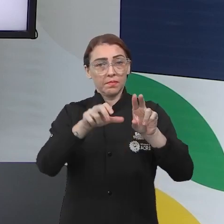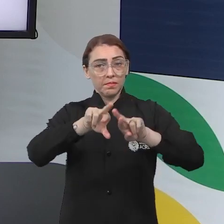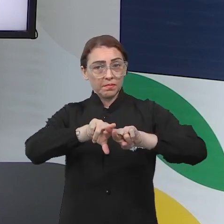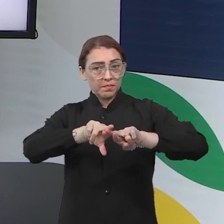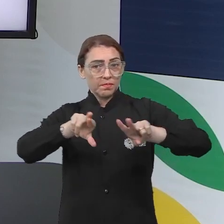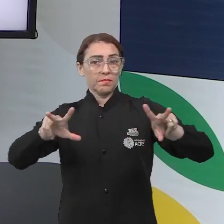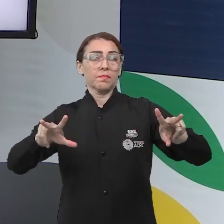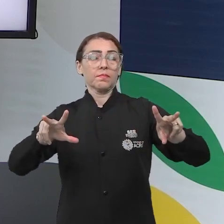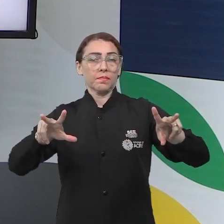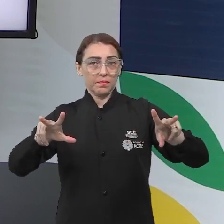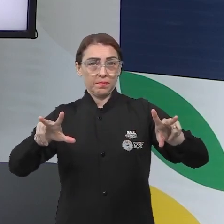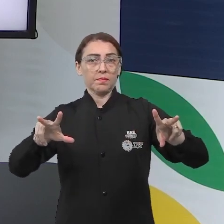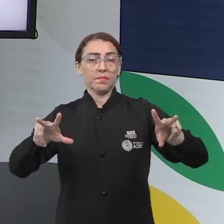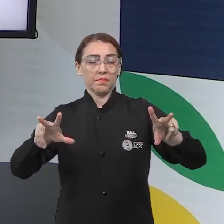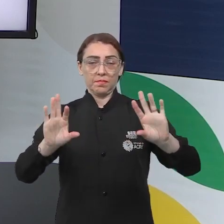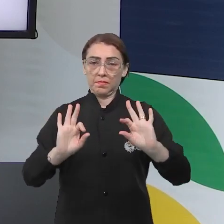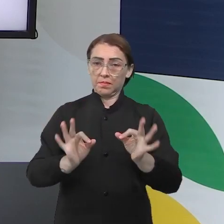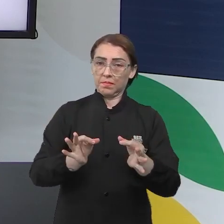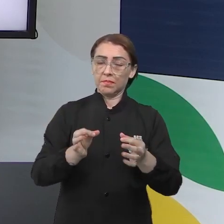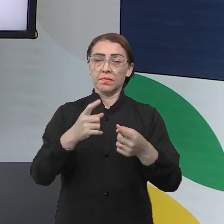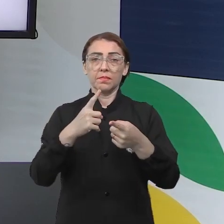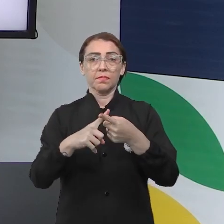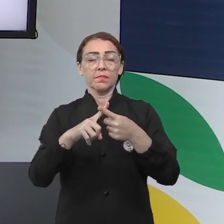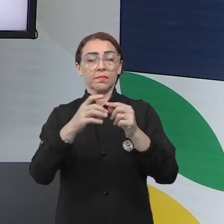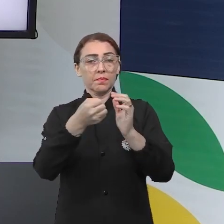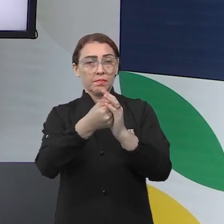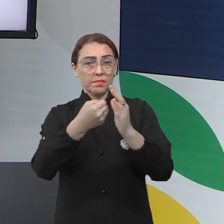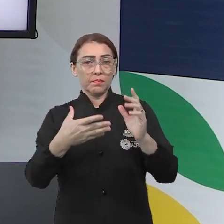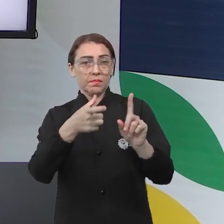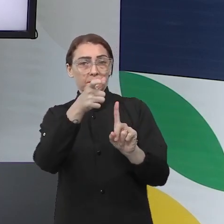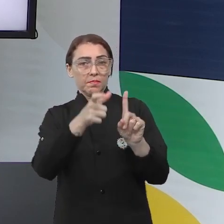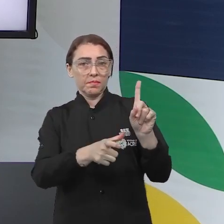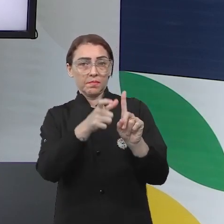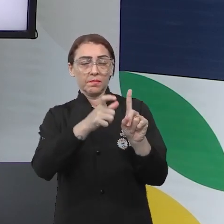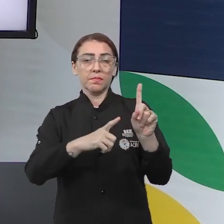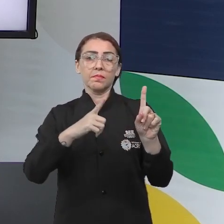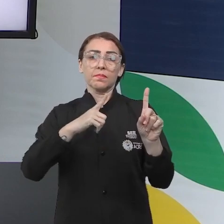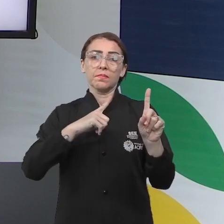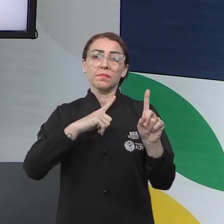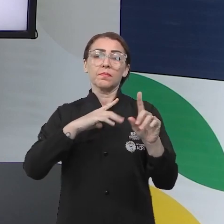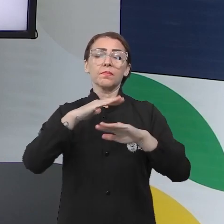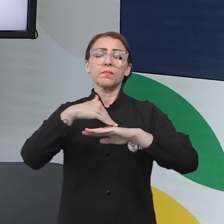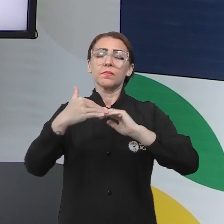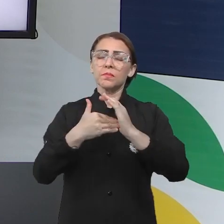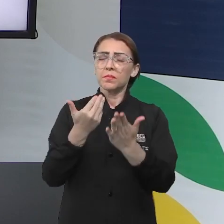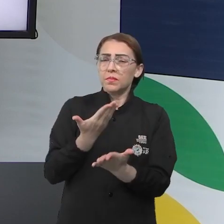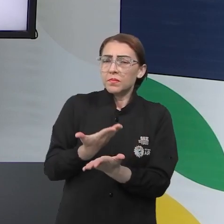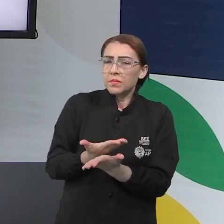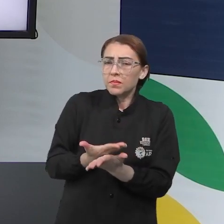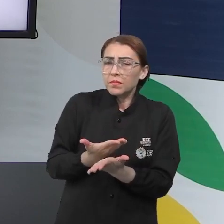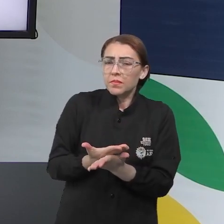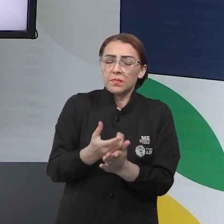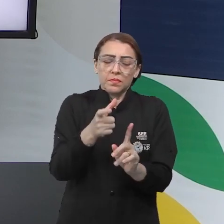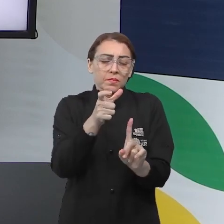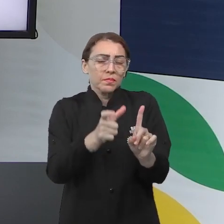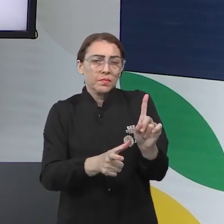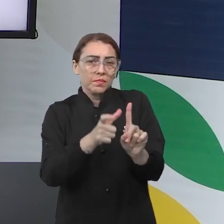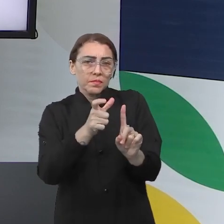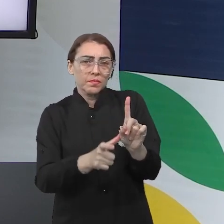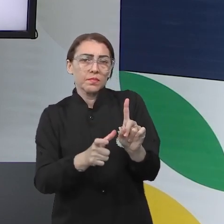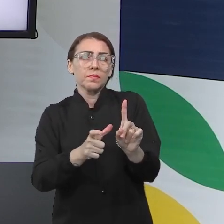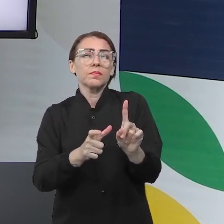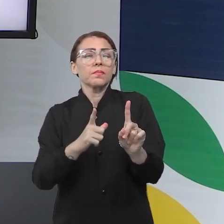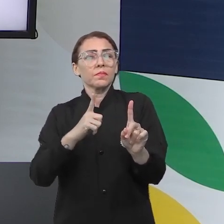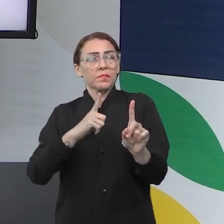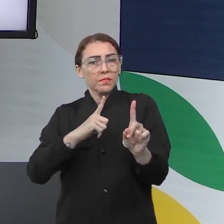duas coisas distintas, certo? Porque a caracterização do personagem, ela tem todo esse estudo do personagem para que